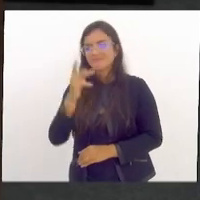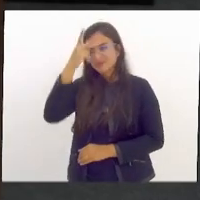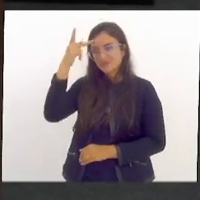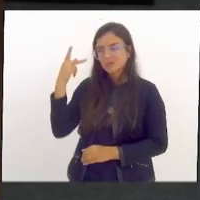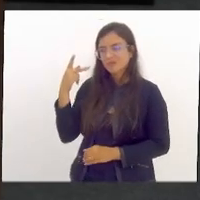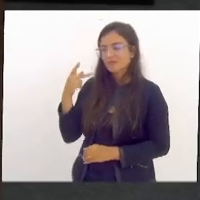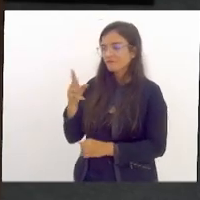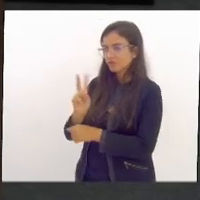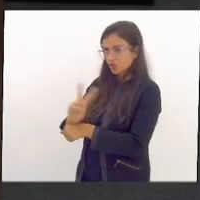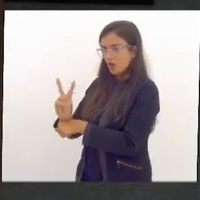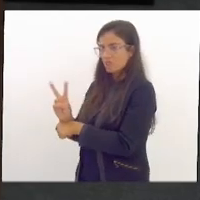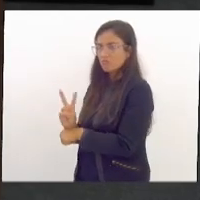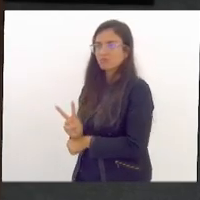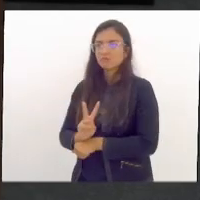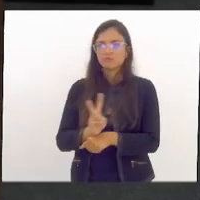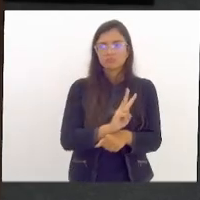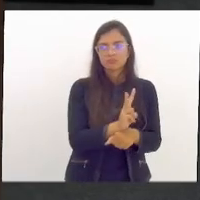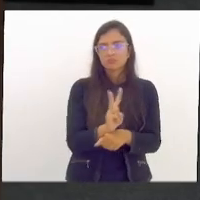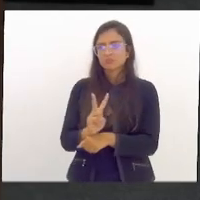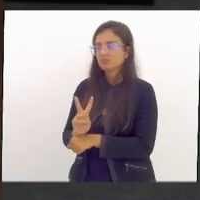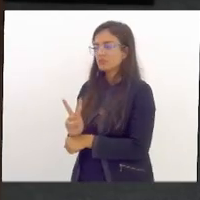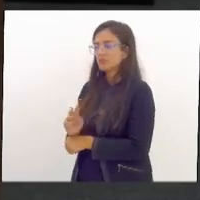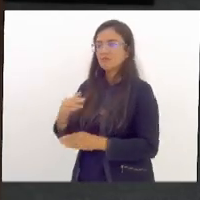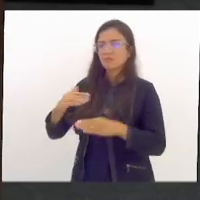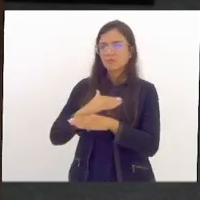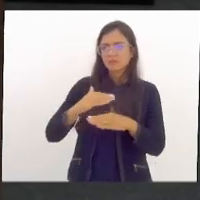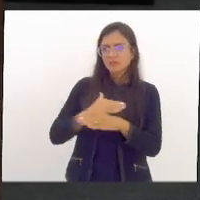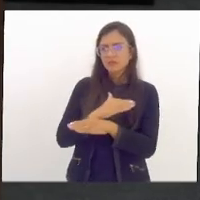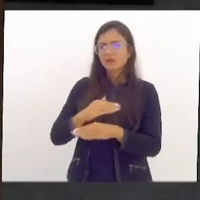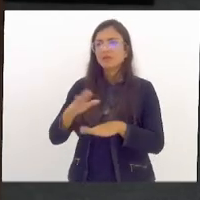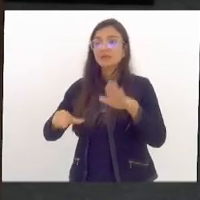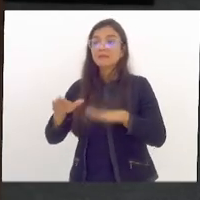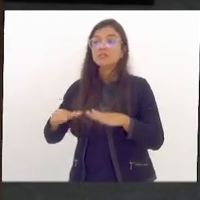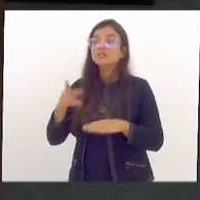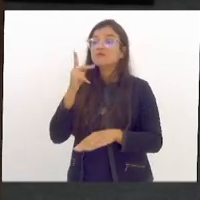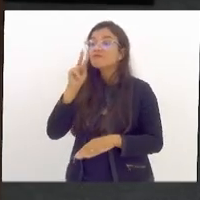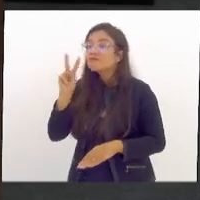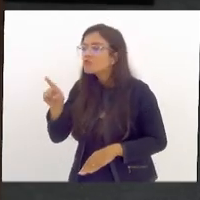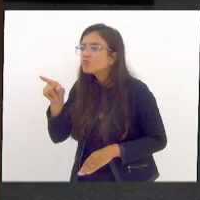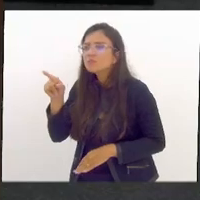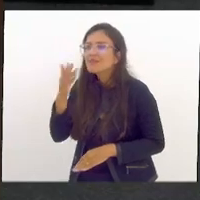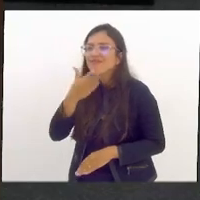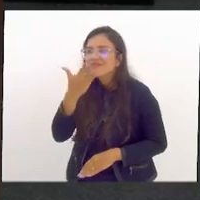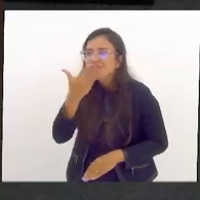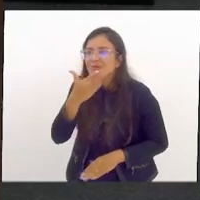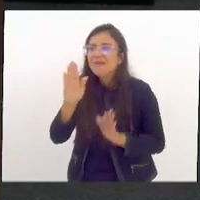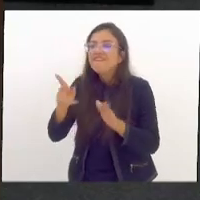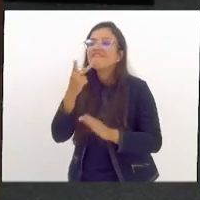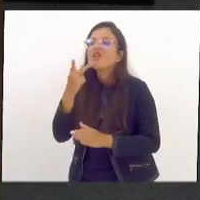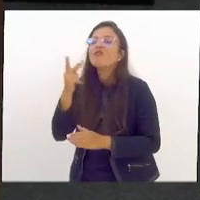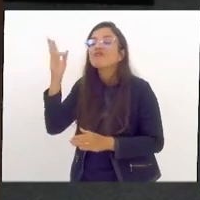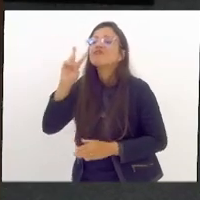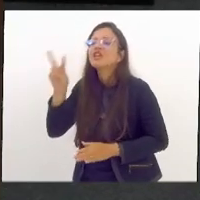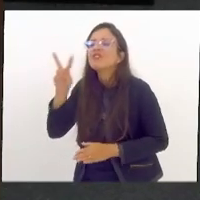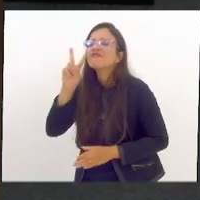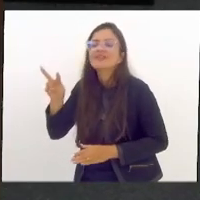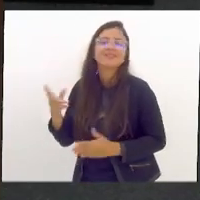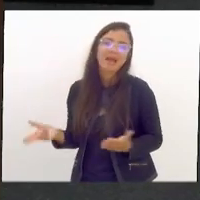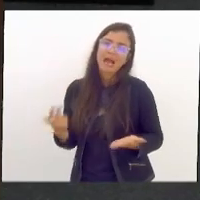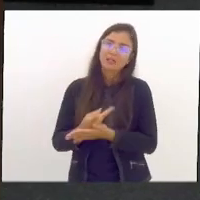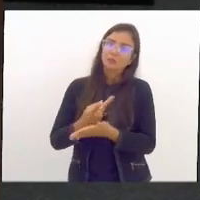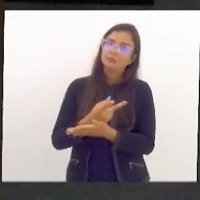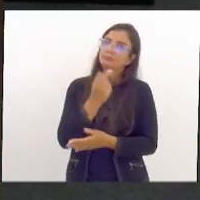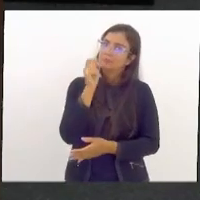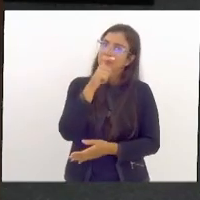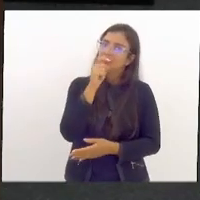ele pode não ter falado o cidadão e ele disse que viu falando. Então, o que é o